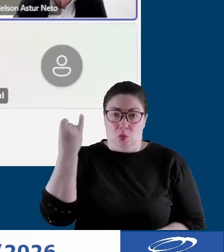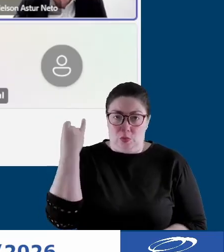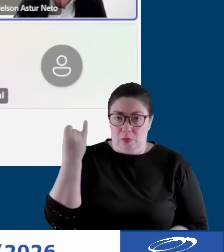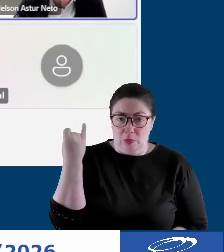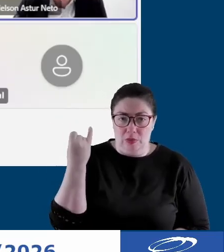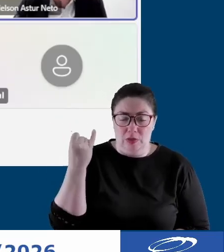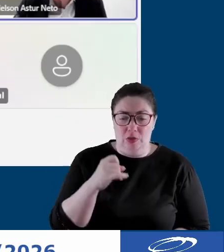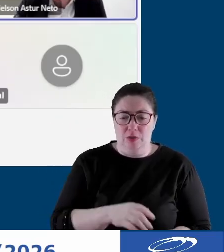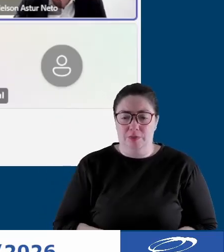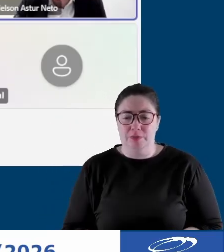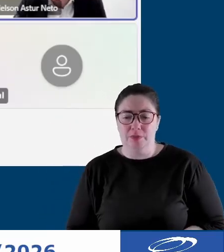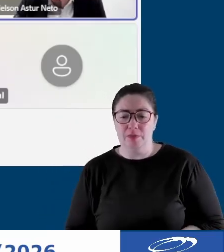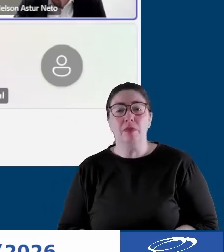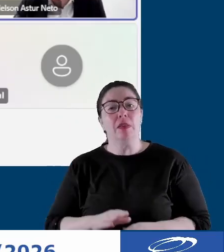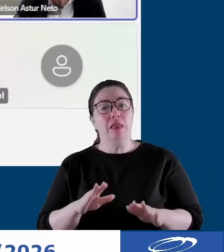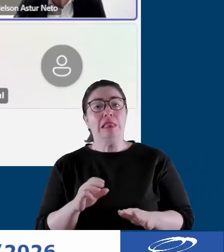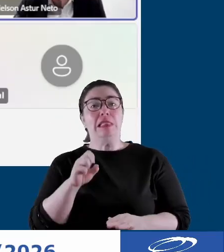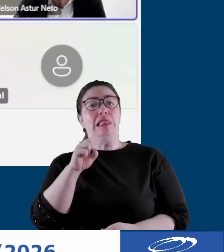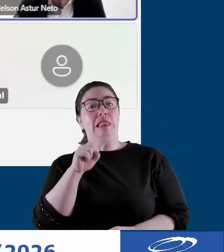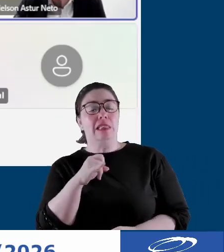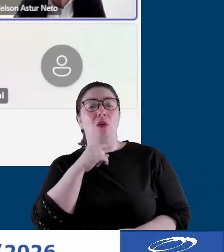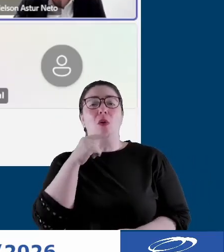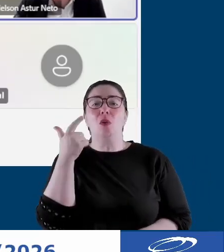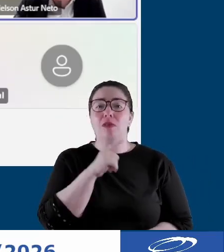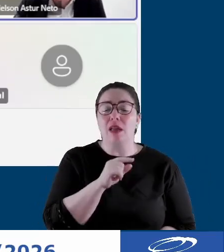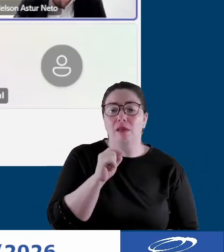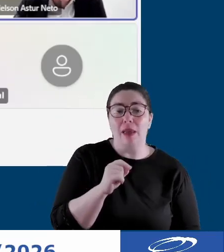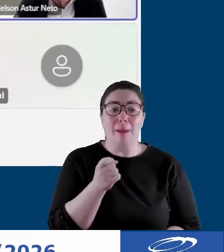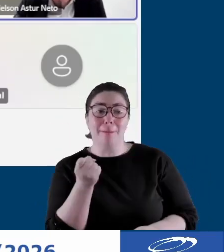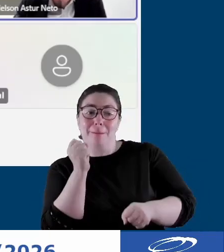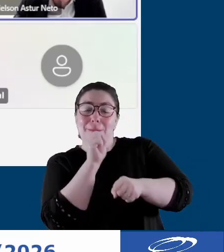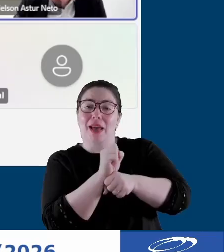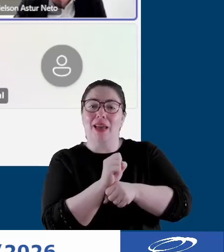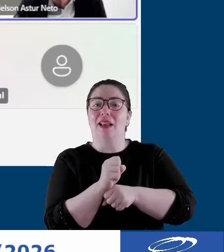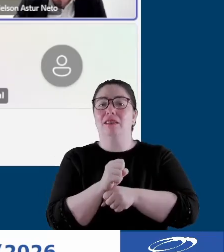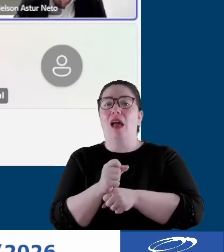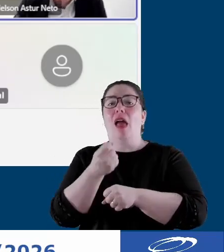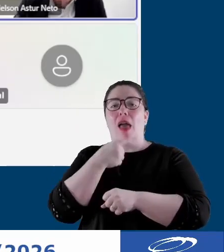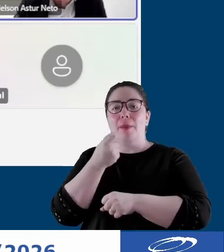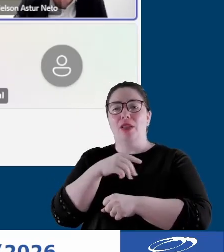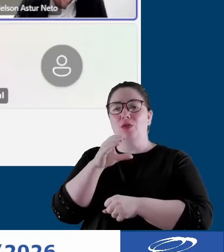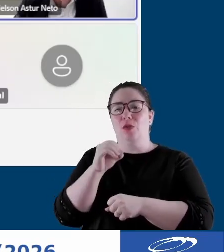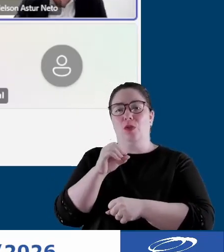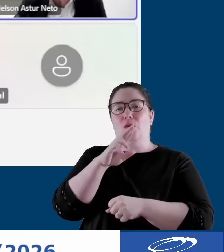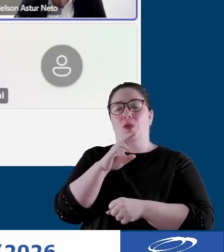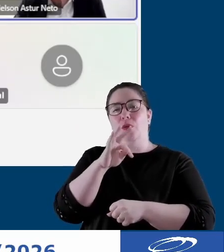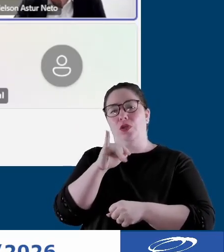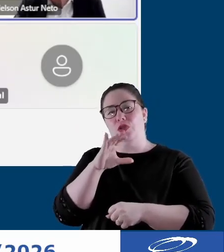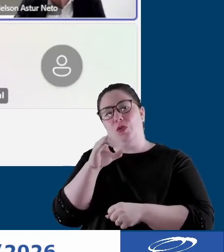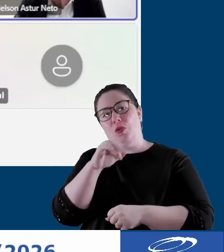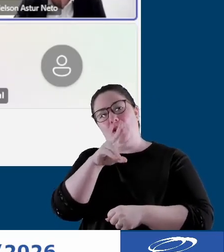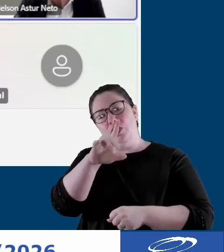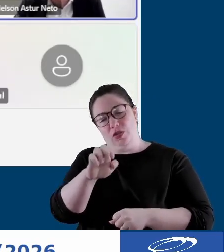possível, parar, tirar o corticoide 30 dias também antes da cirurgia, vai ser benéfico na